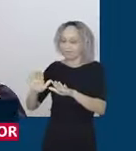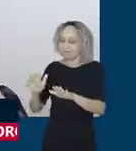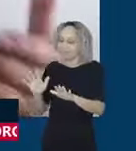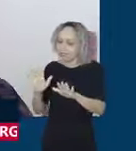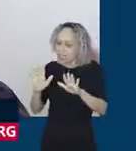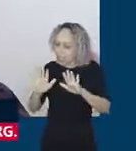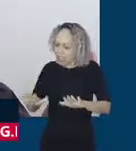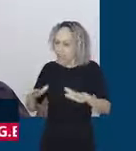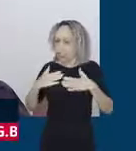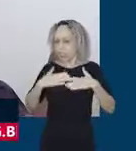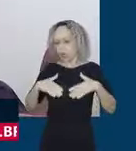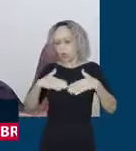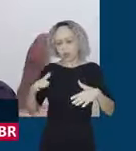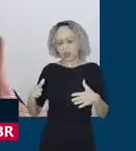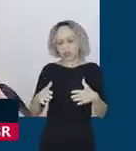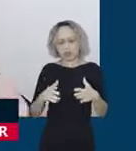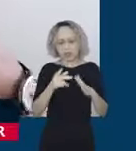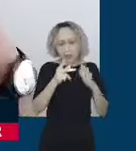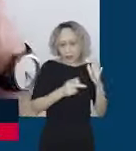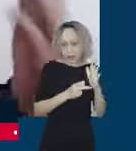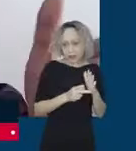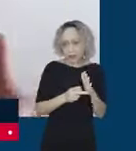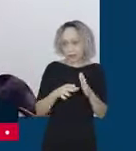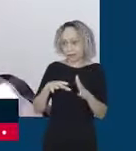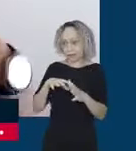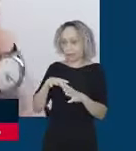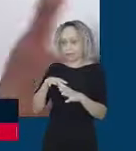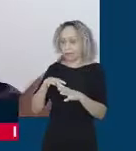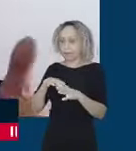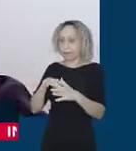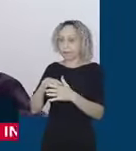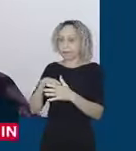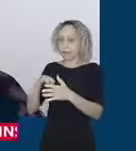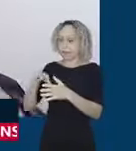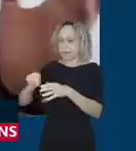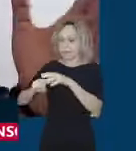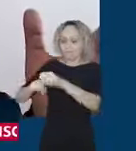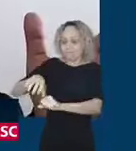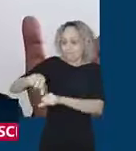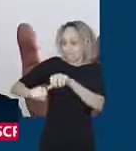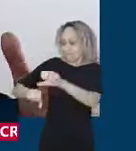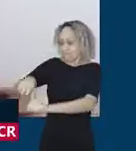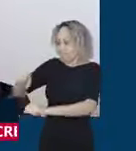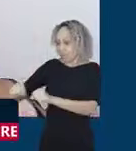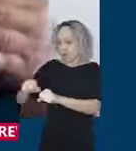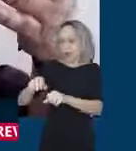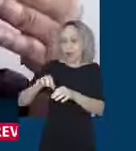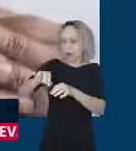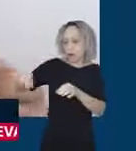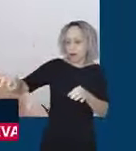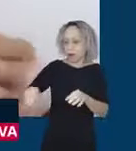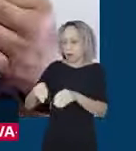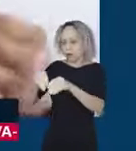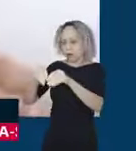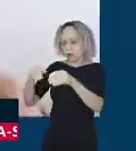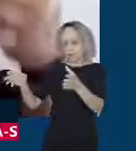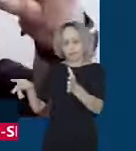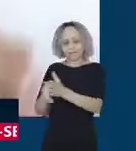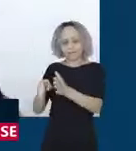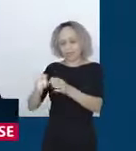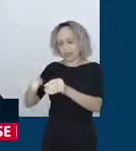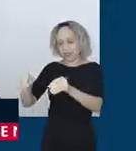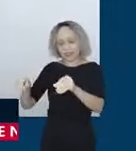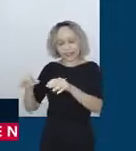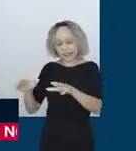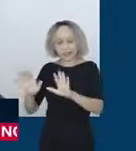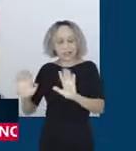projeto educativo, que diz para os grandes proprietários, pequenos proprietários, médios proprietários, trabalho escravo